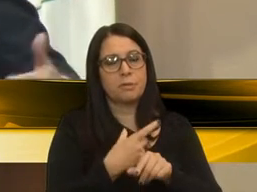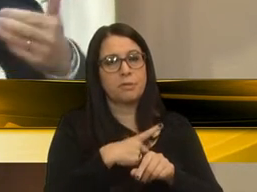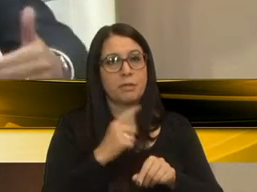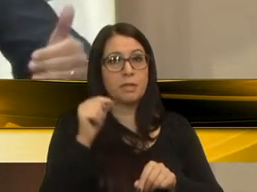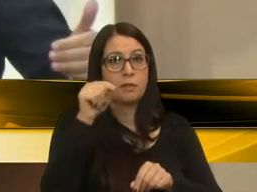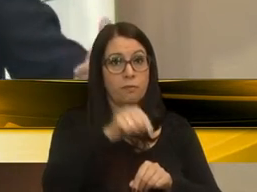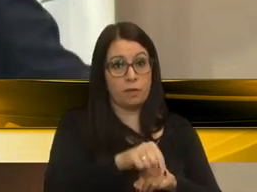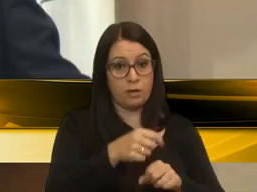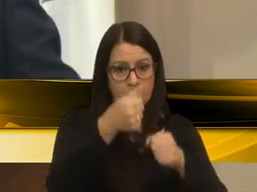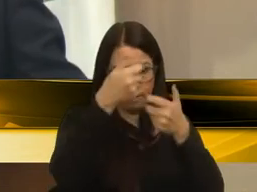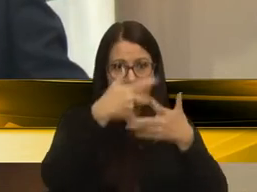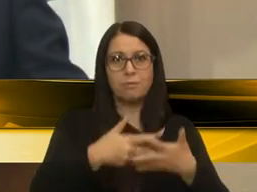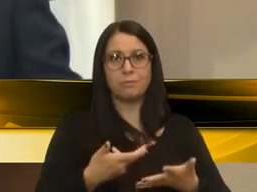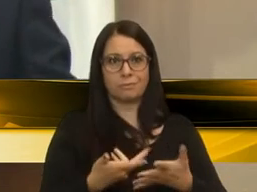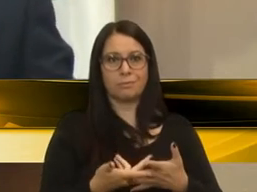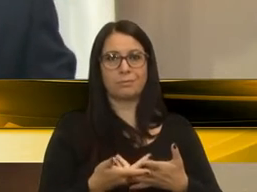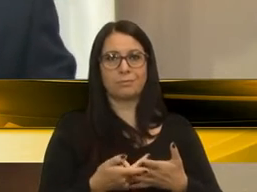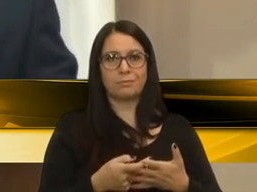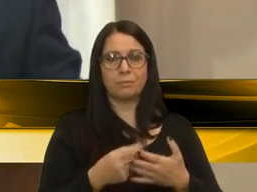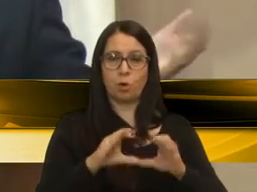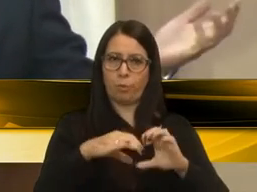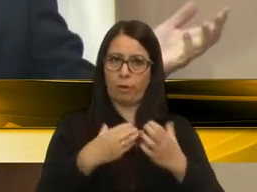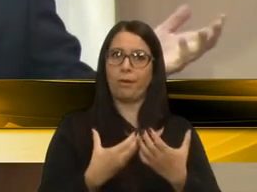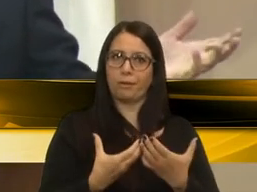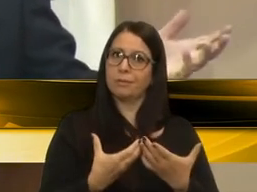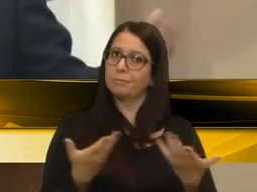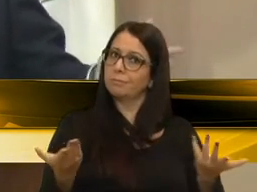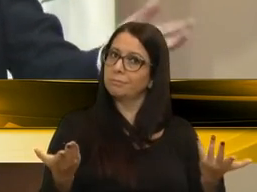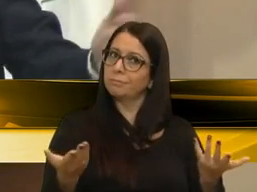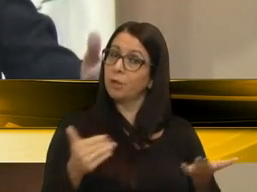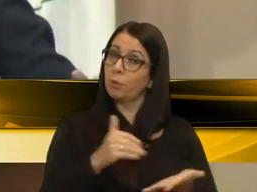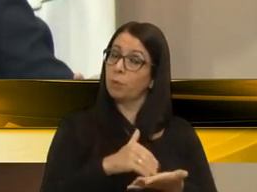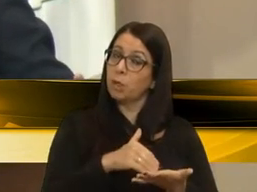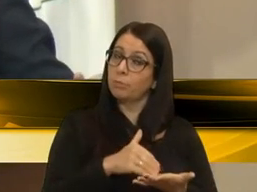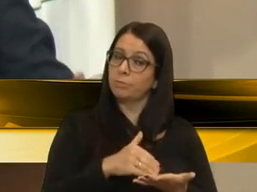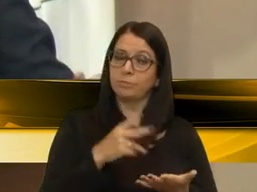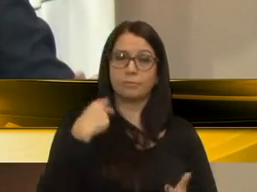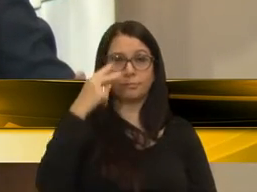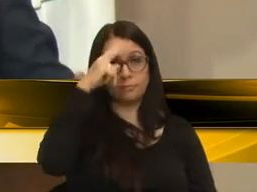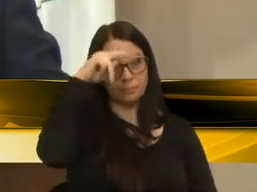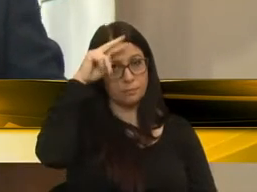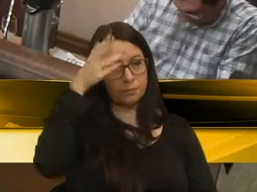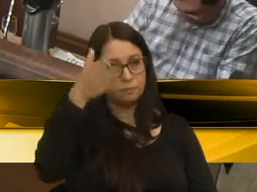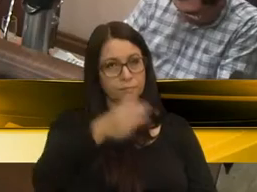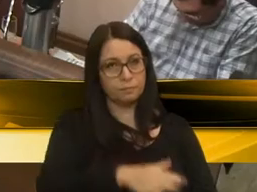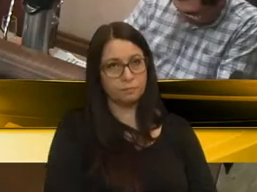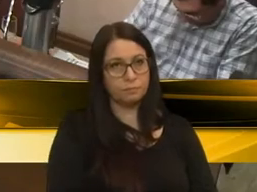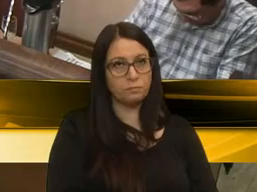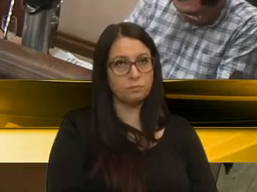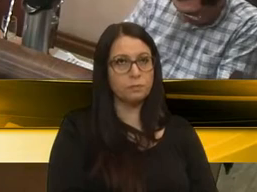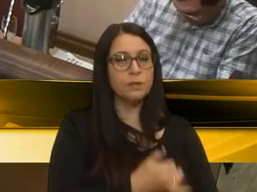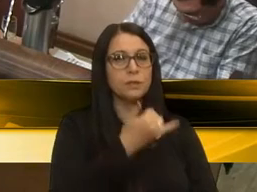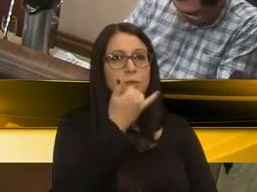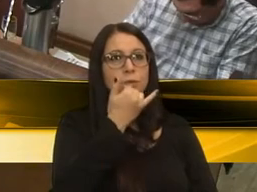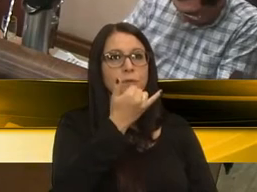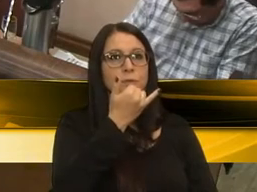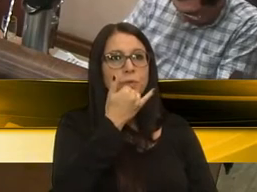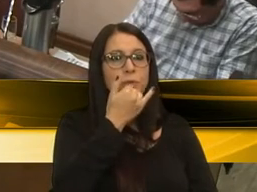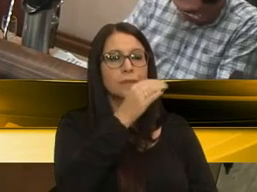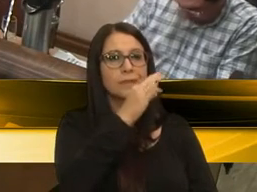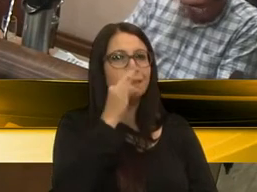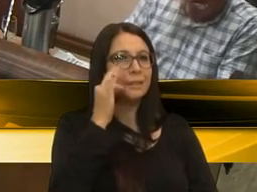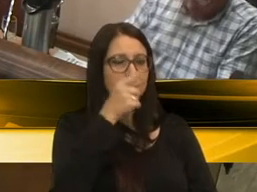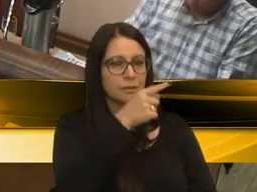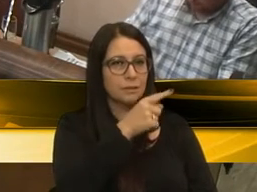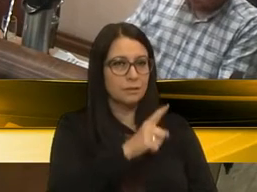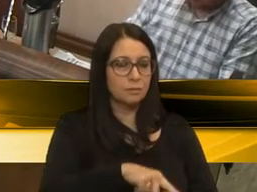vir dar essa explicação para a comunidade. É o mínimo. Vereador Edson, o seu à parte. Desculpa, Tatiane, é o seu